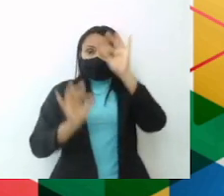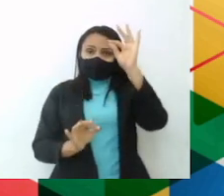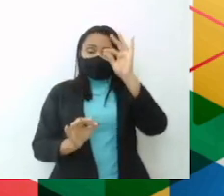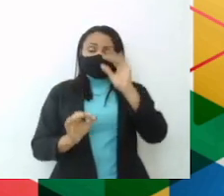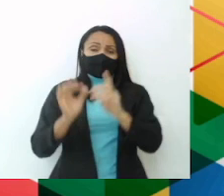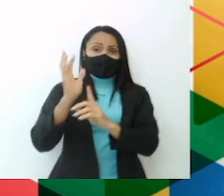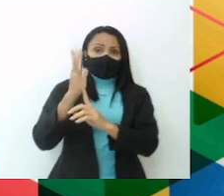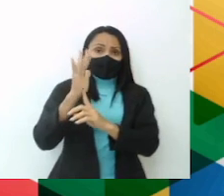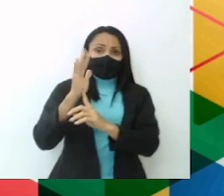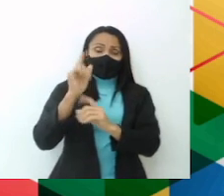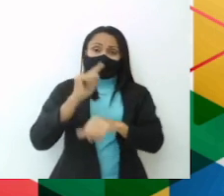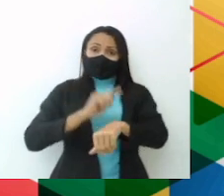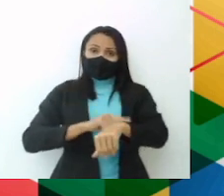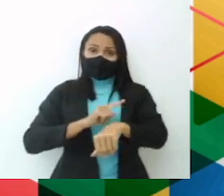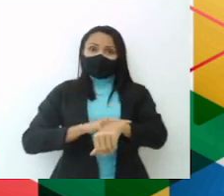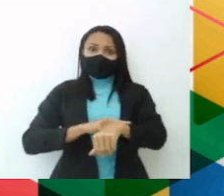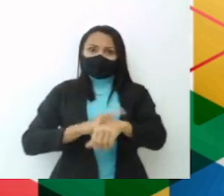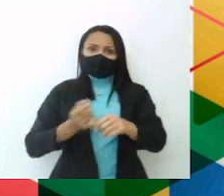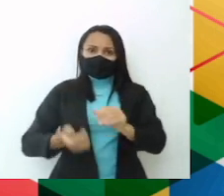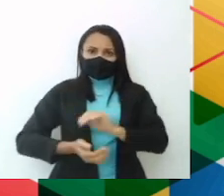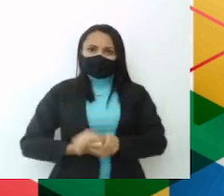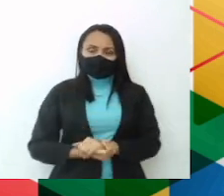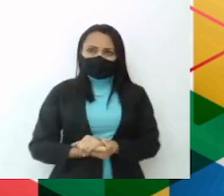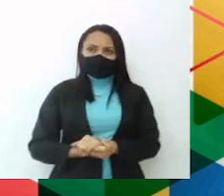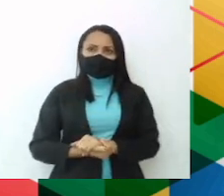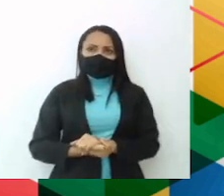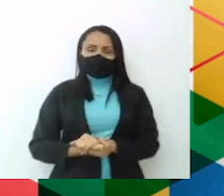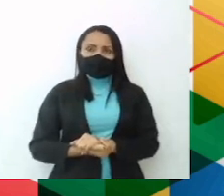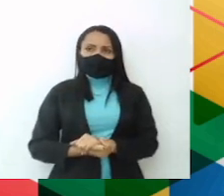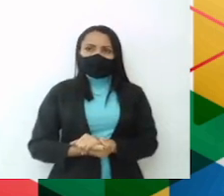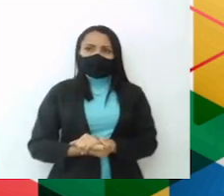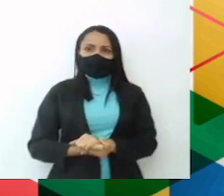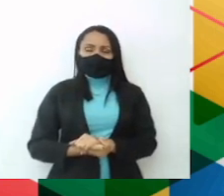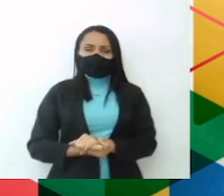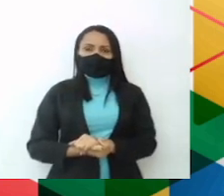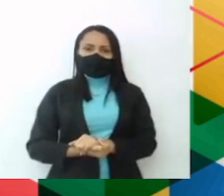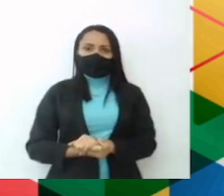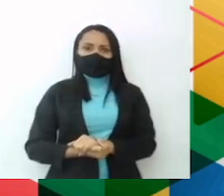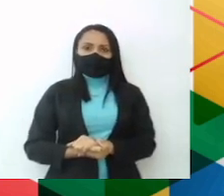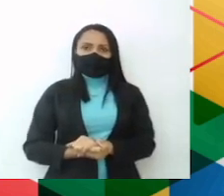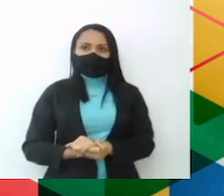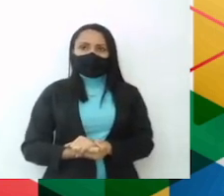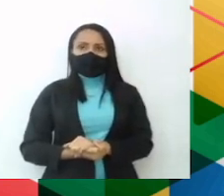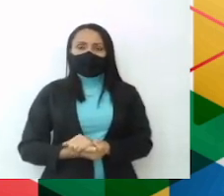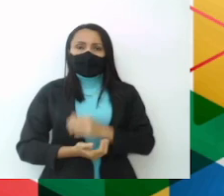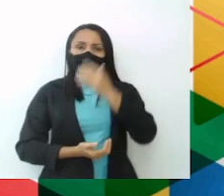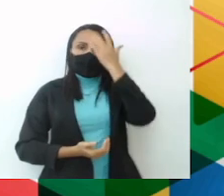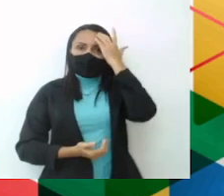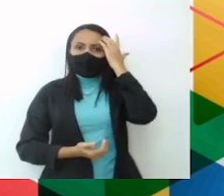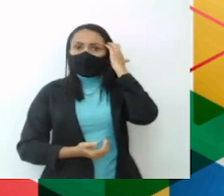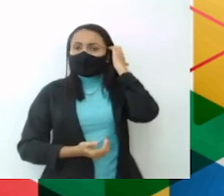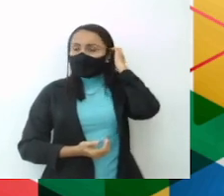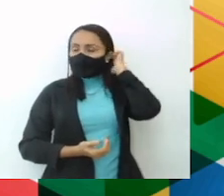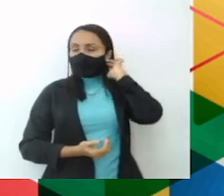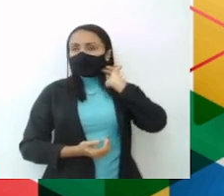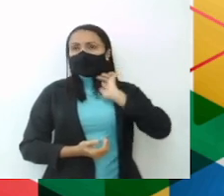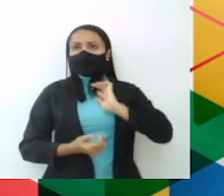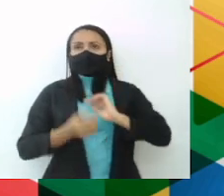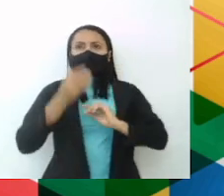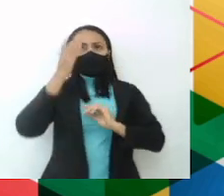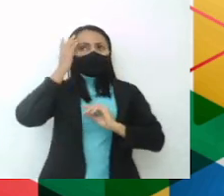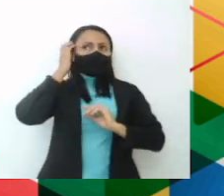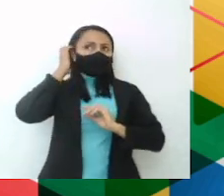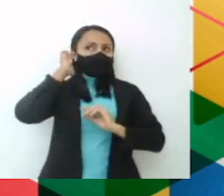e o tempo. Essas foram as grandezas mensuradas. O comprimento e